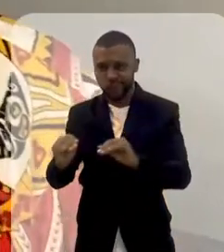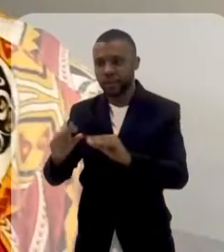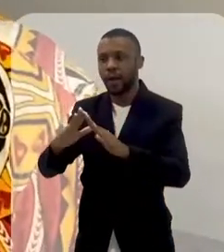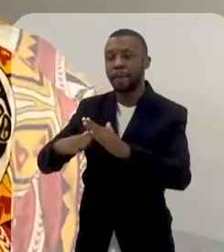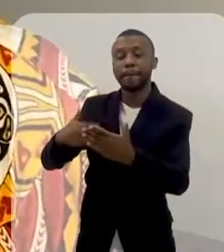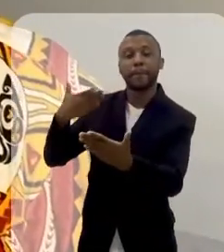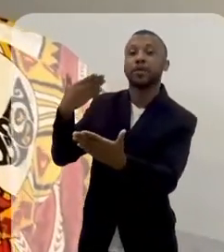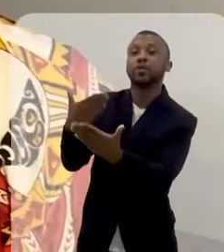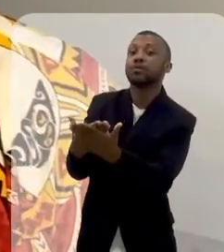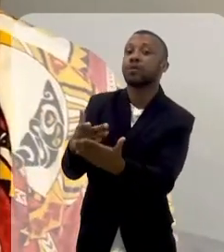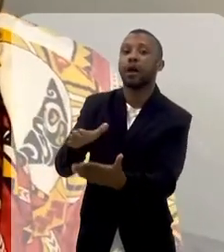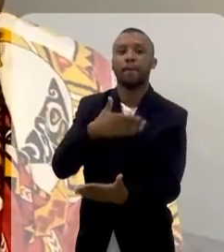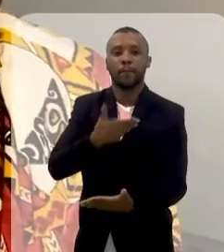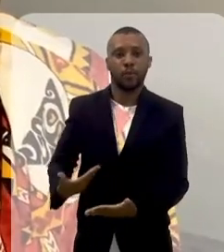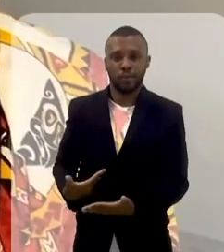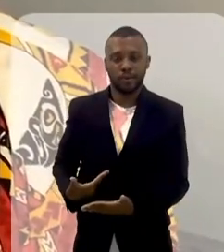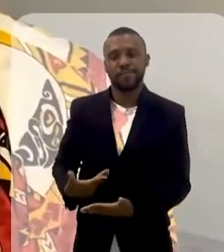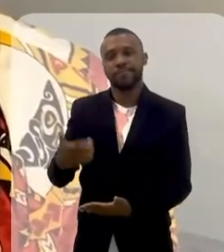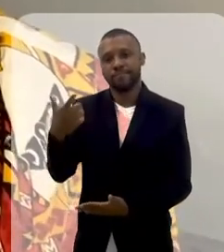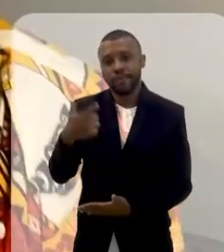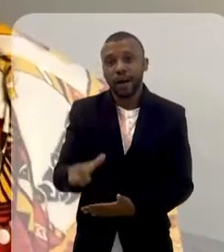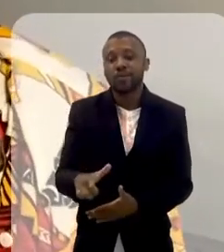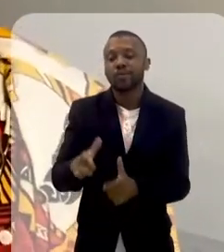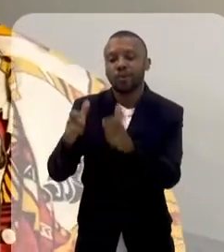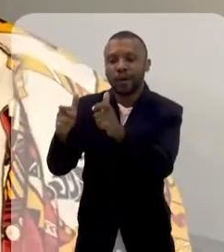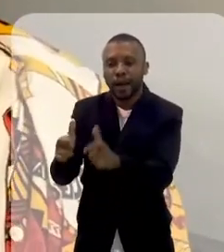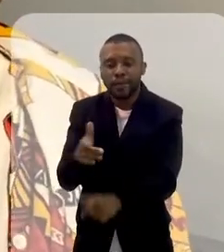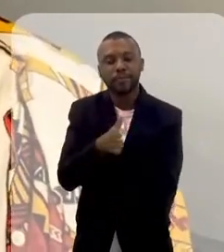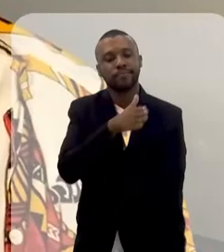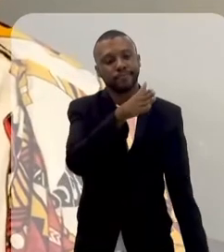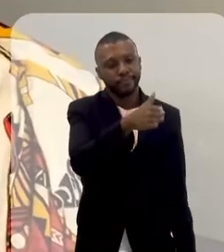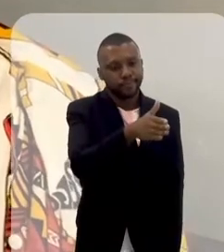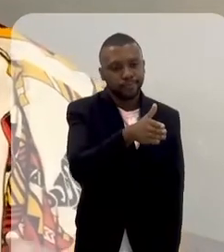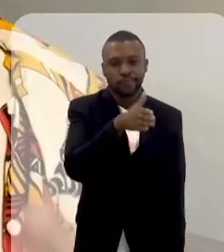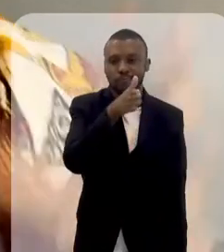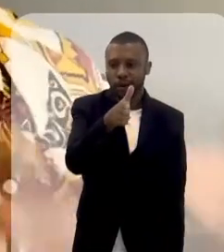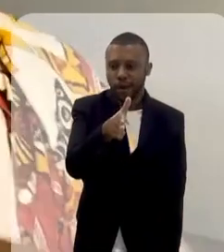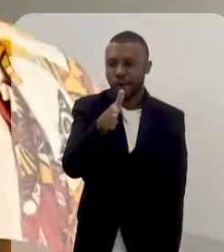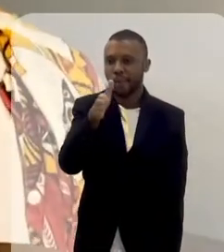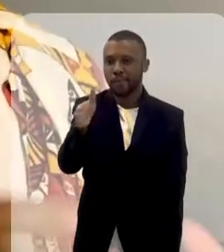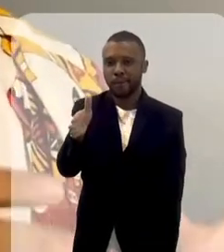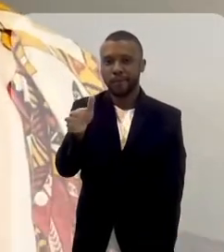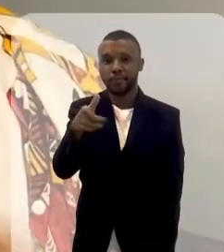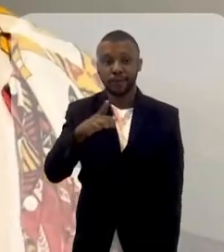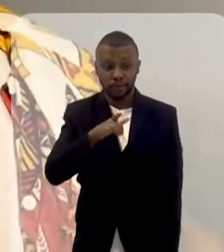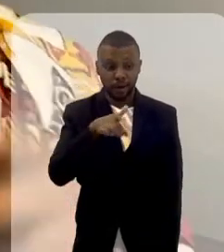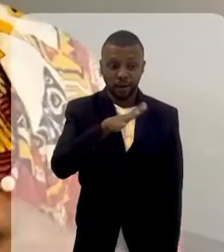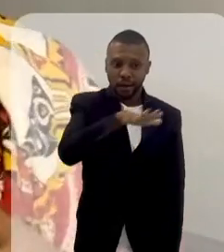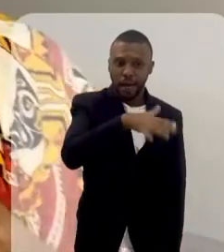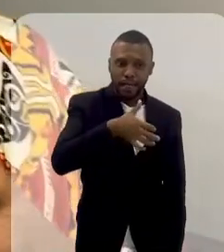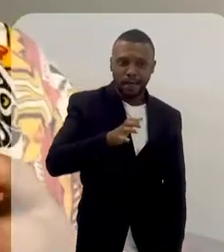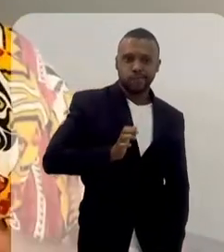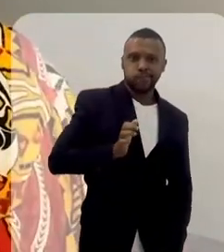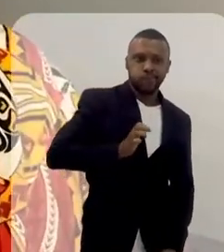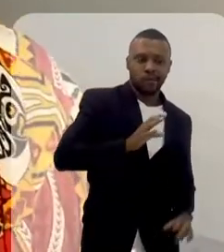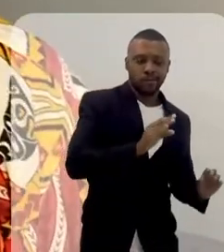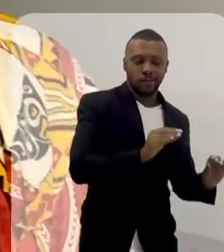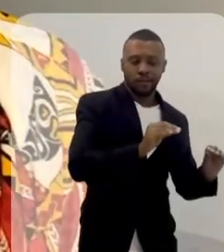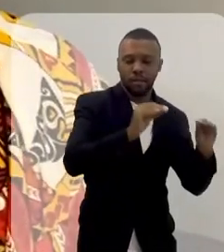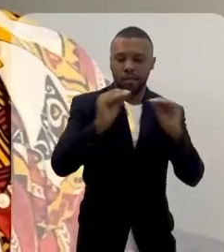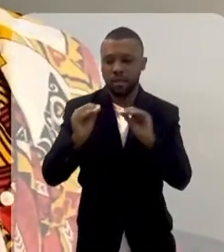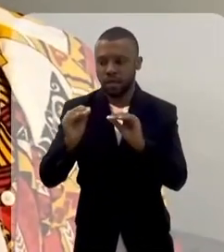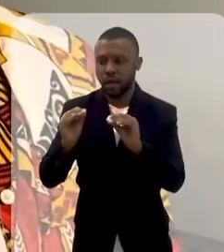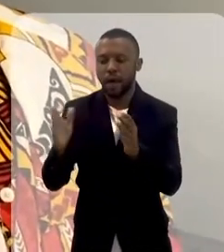para o colégio público. Mais um lugar de imigrante aí, né? Porque eu vivia numa realidade, e aí eu vou para outra realidade